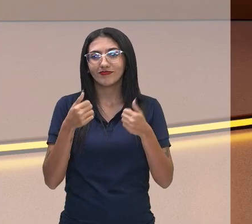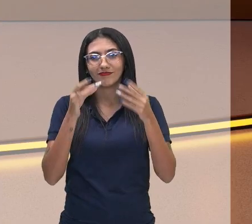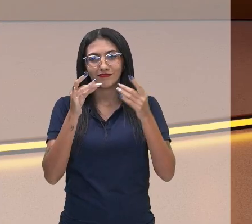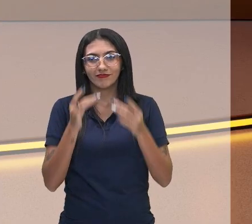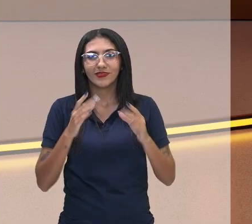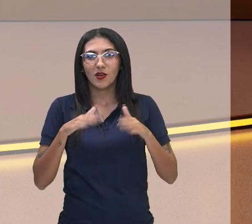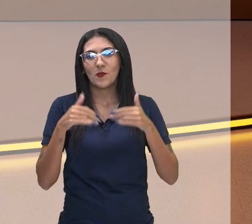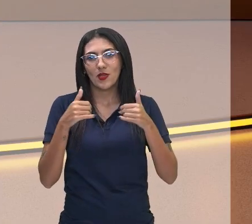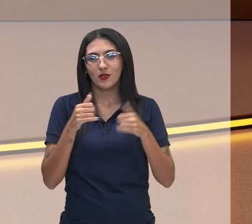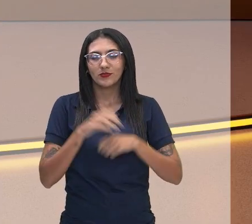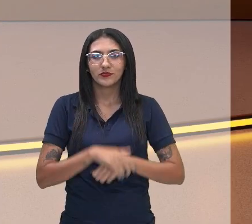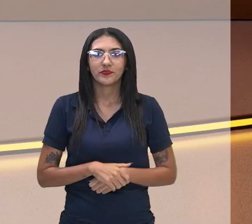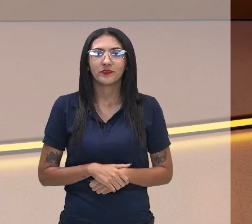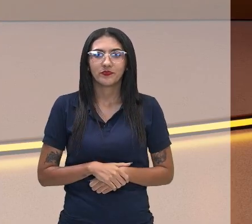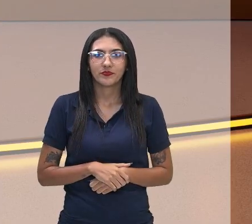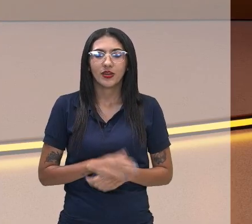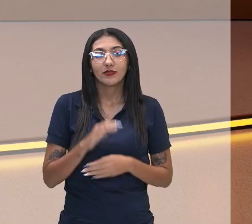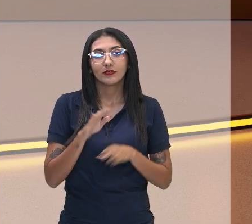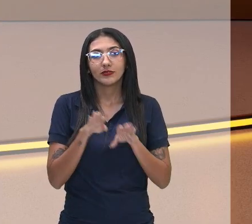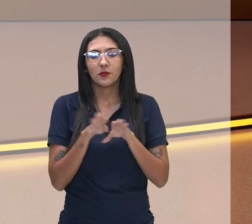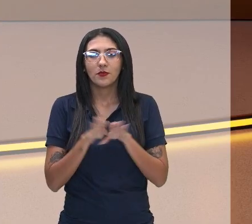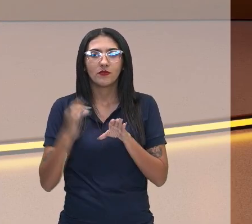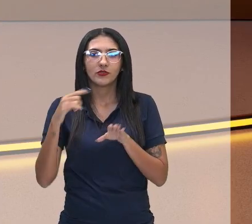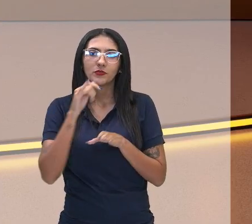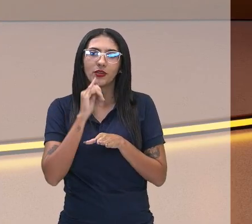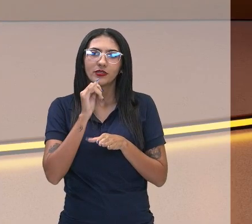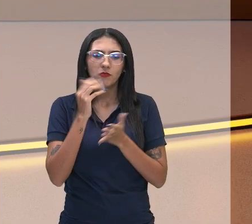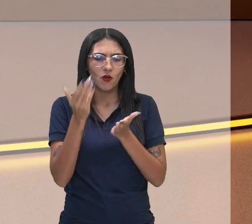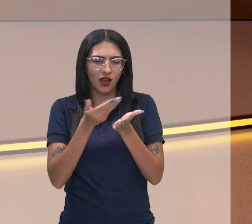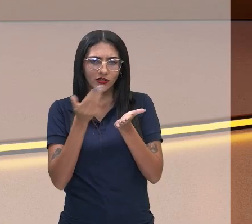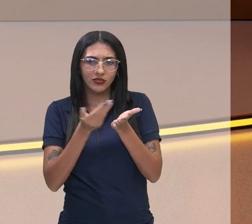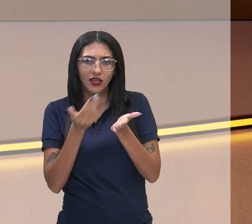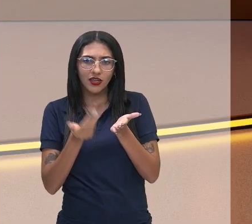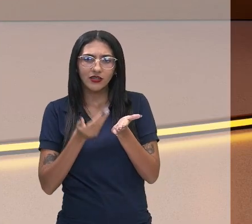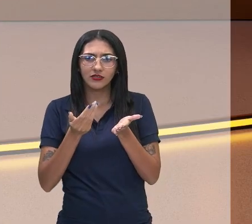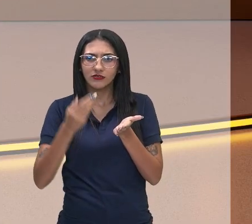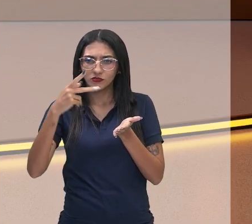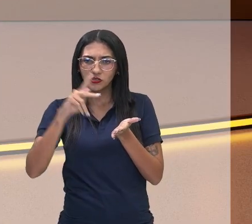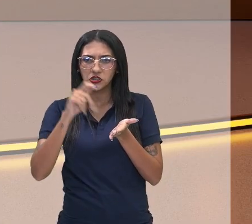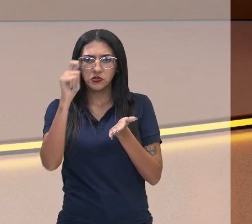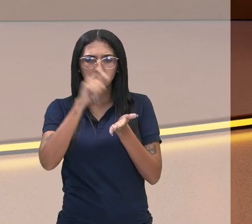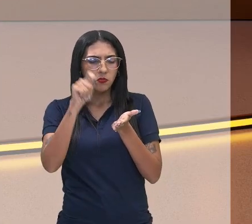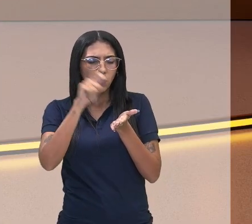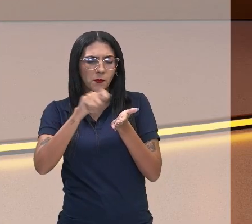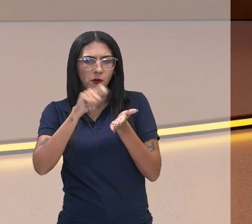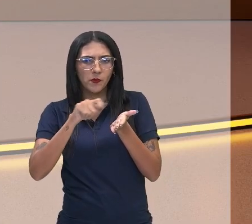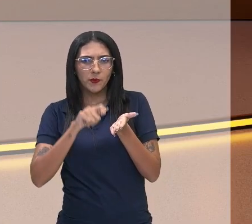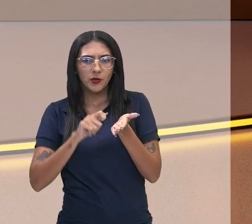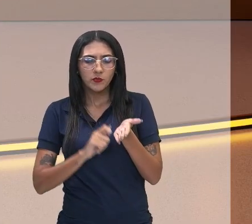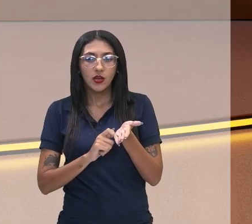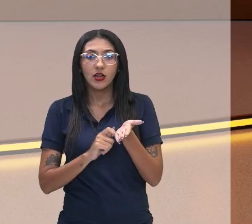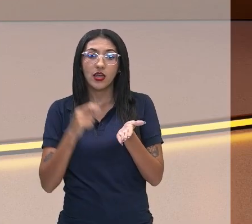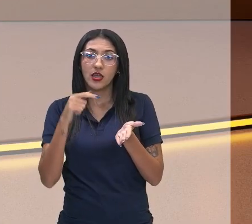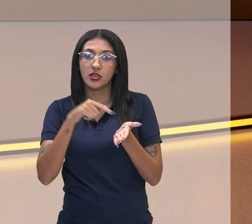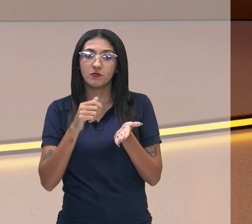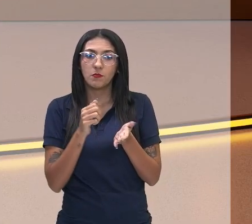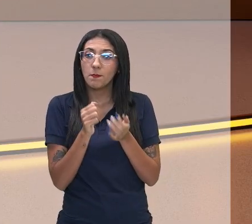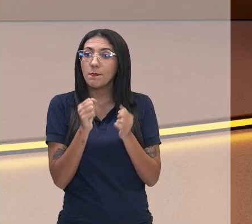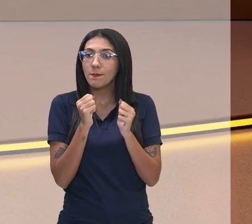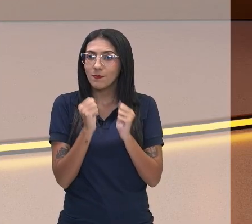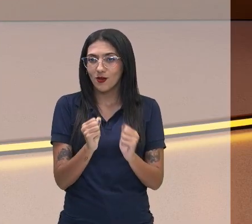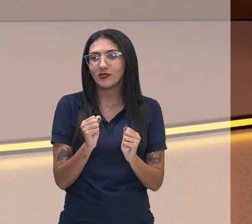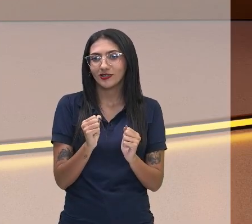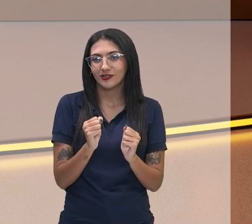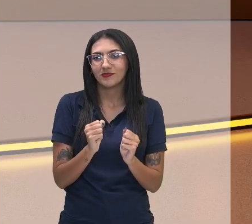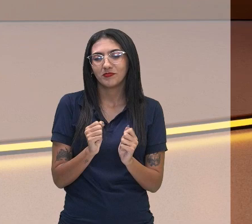até mesmo aí o seu caderno que você está fazendo anotações, ele sim pode ser